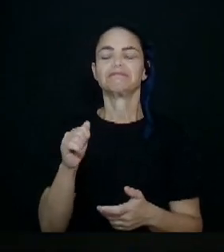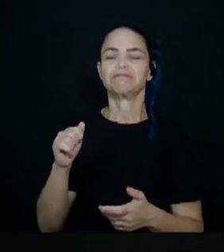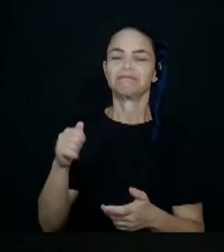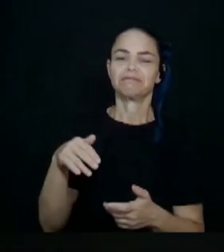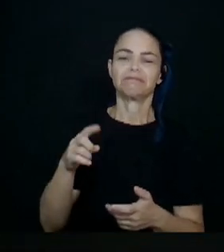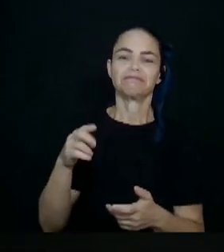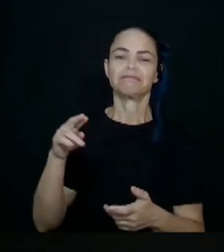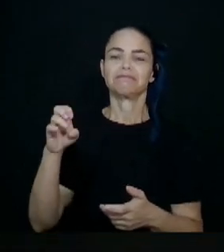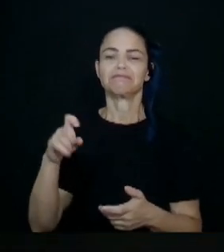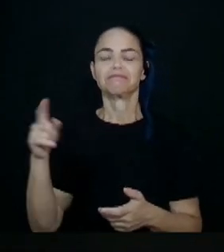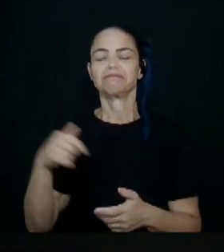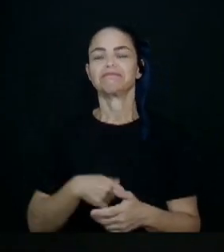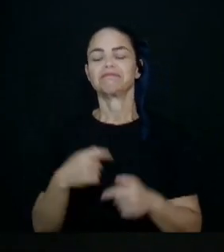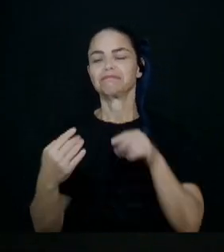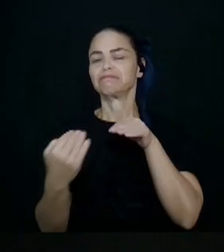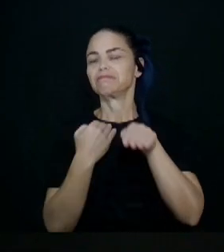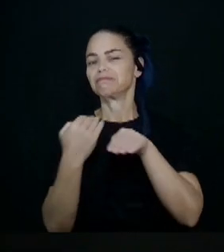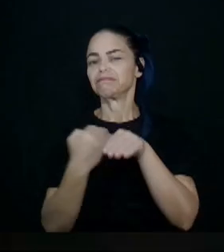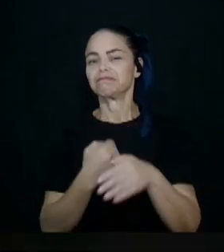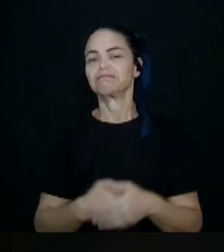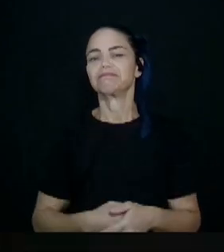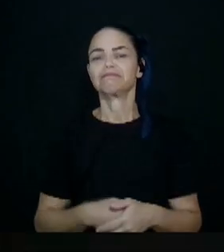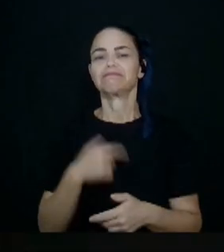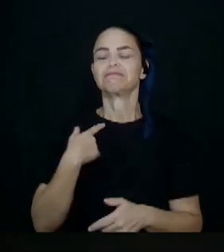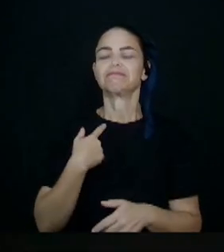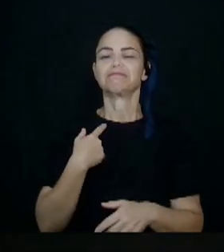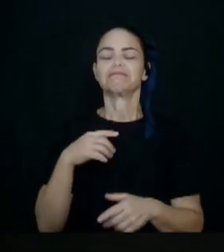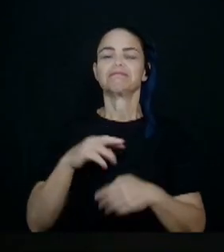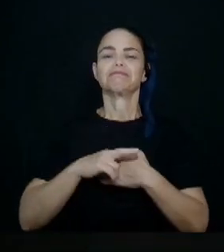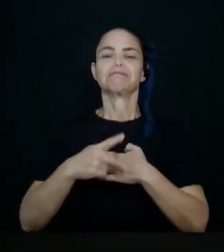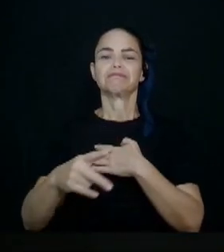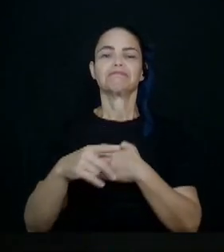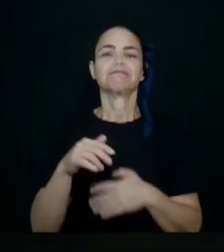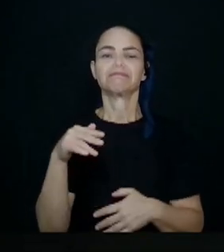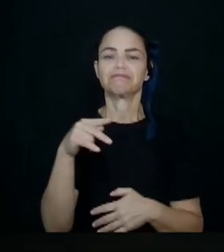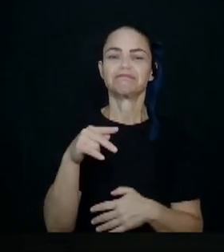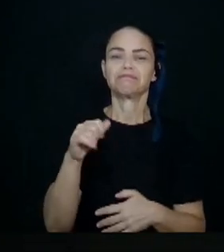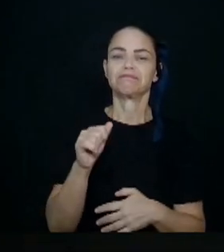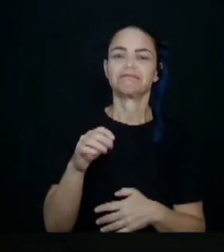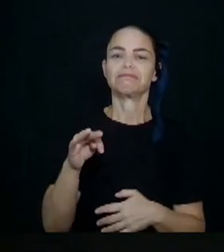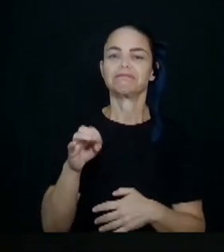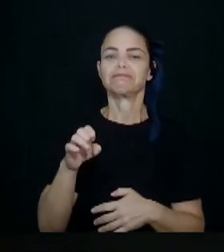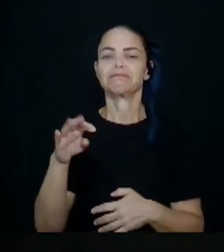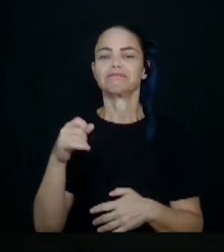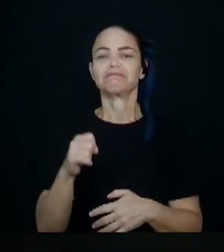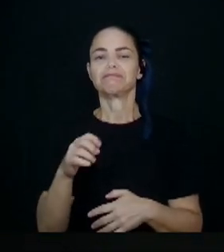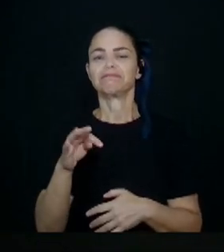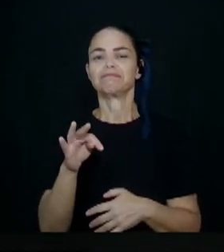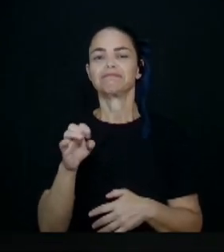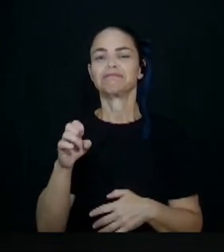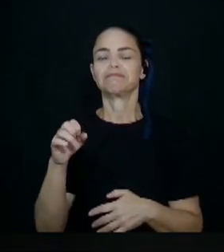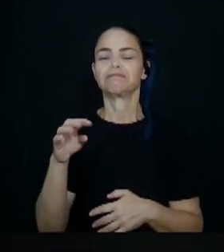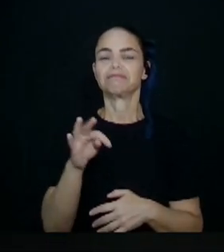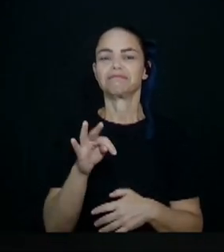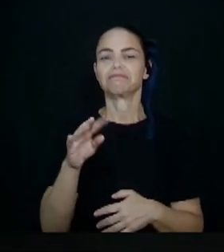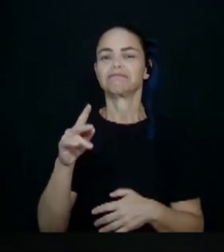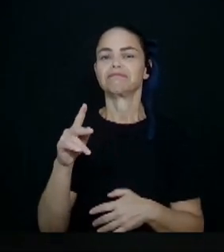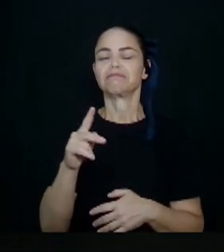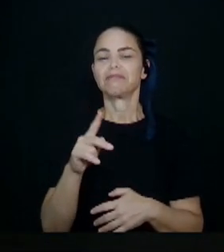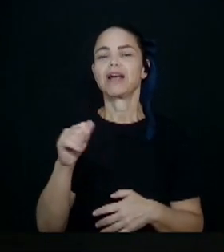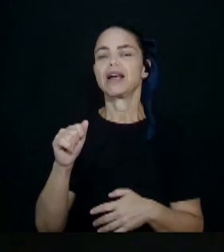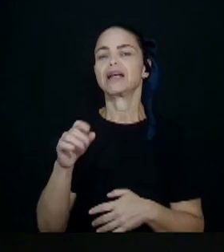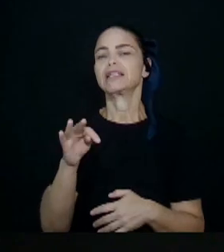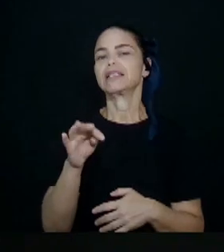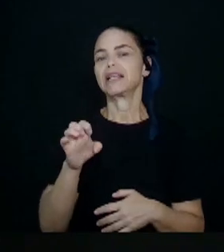sobre trânsito, né? Sobre o efeito pateta, sobre toda essa situação que envolve esse trânsito que nós vivemos todos